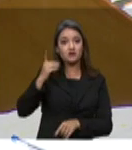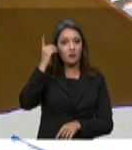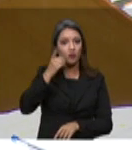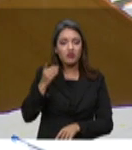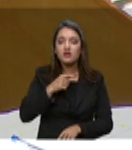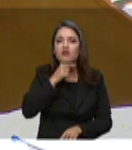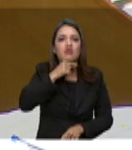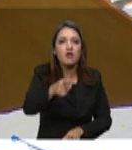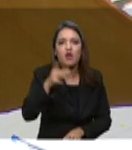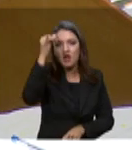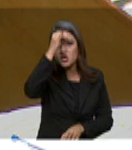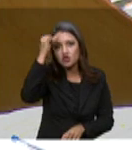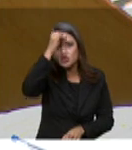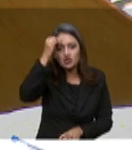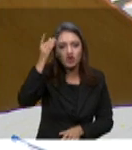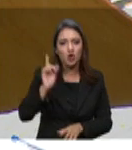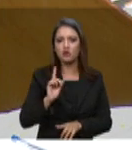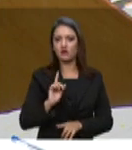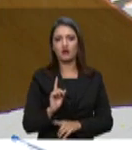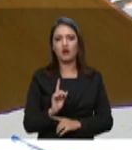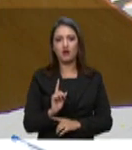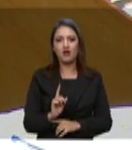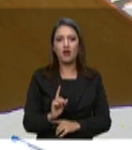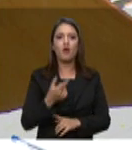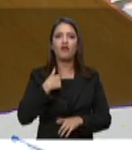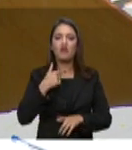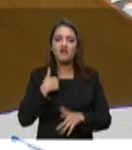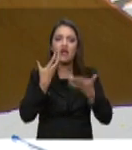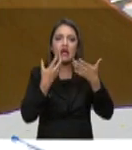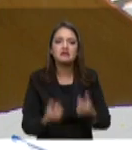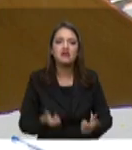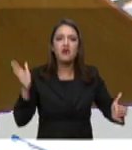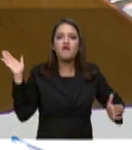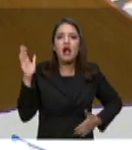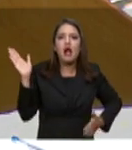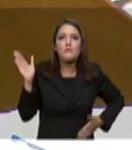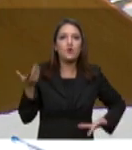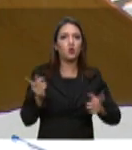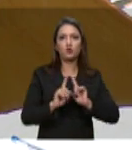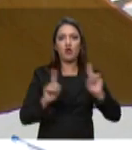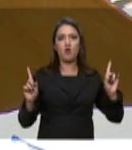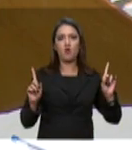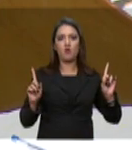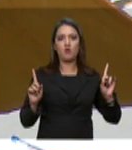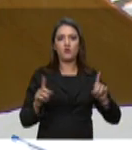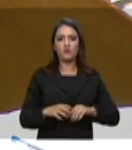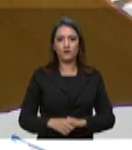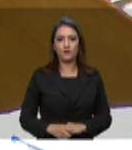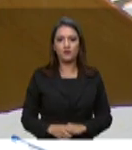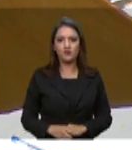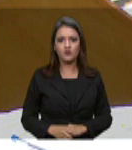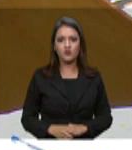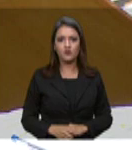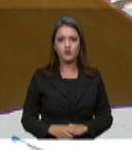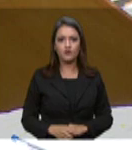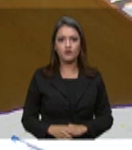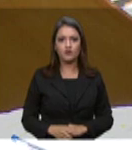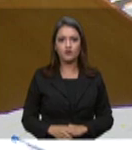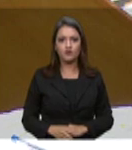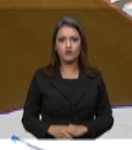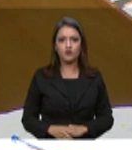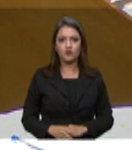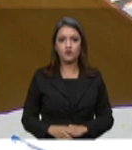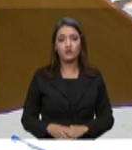ninguém idiota Ninguém quer Refém de vagabundo Marginal ninguém e quer ser mais não